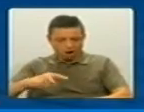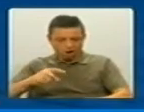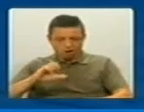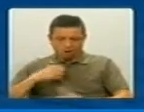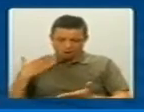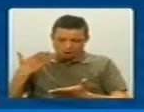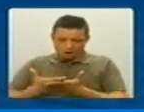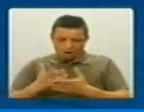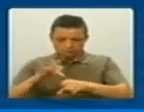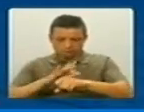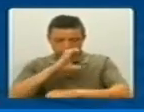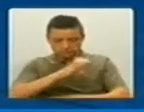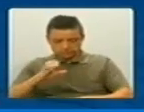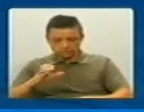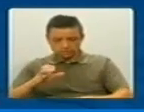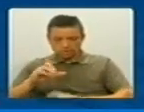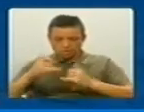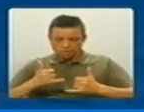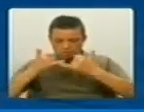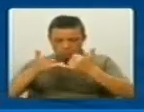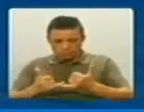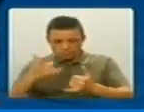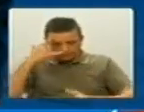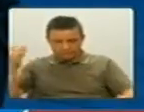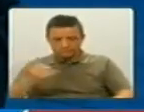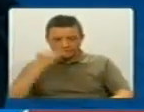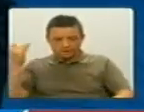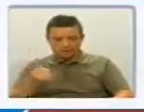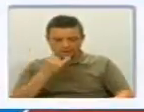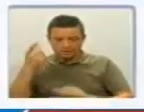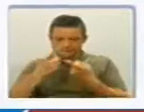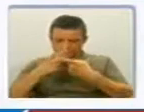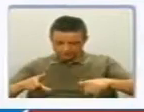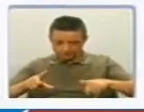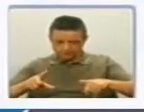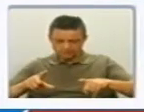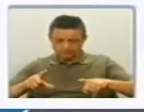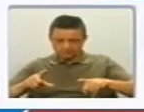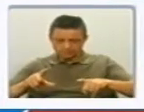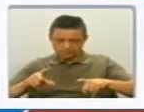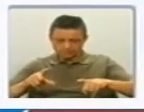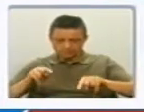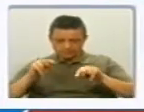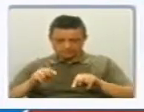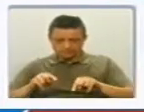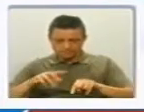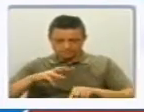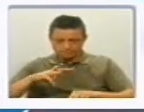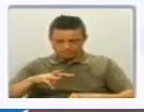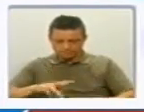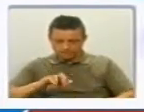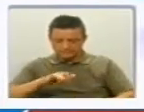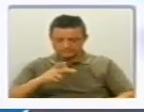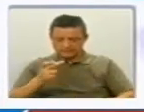tempos e a ciência do nosso tempo. Depois, uma sugestão completamente diferente da top-seller, O Marciano, de